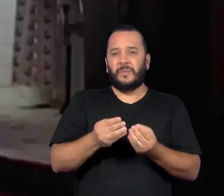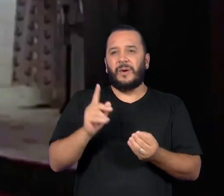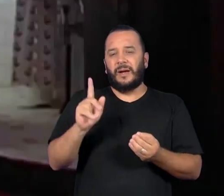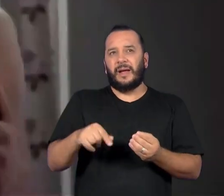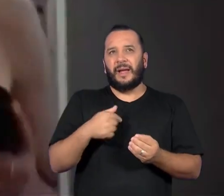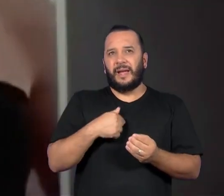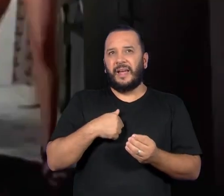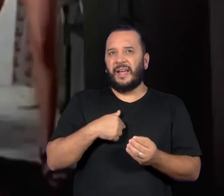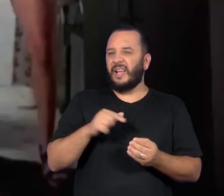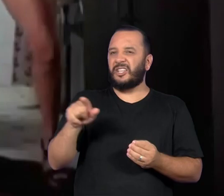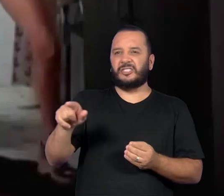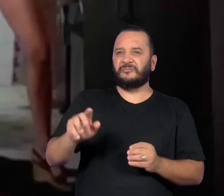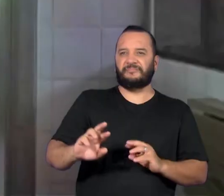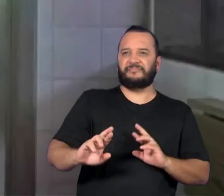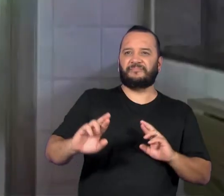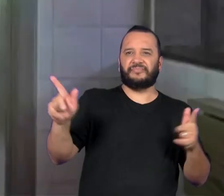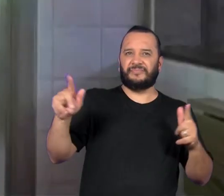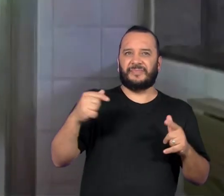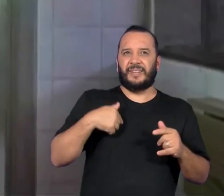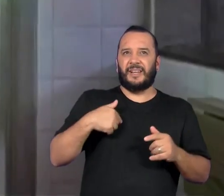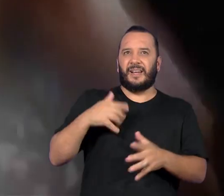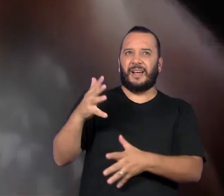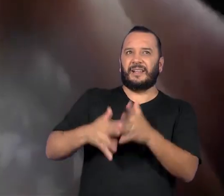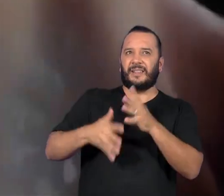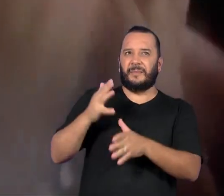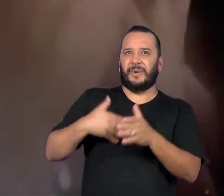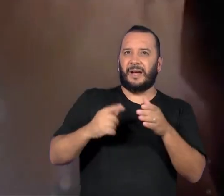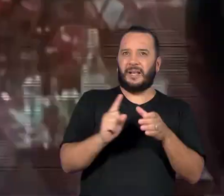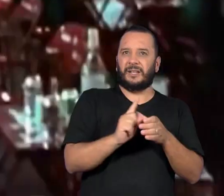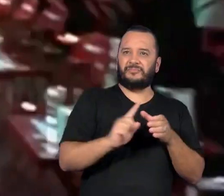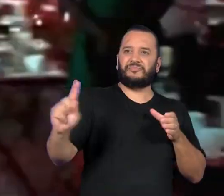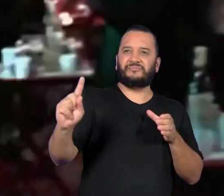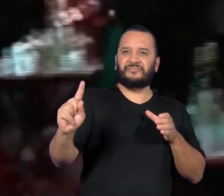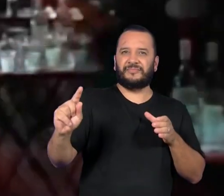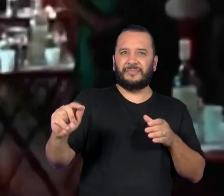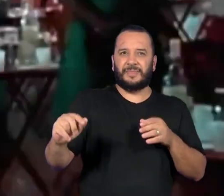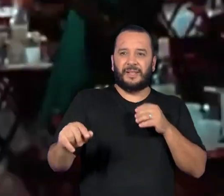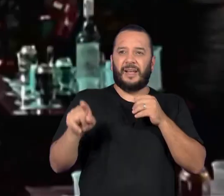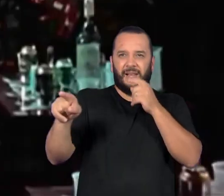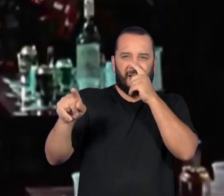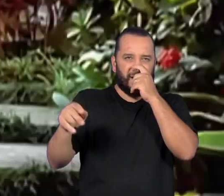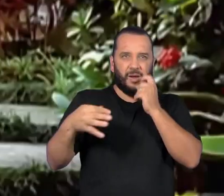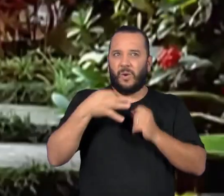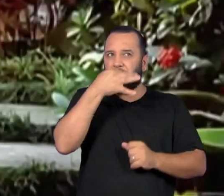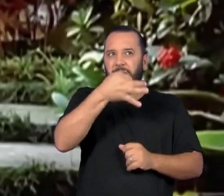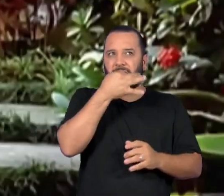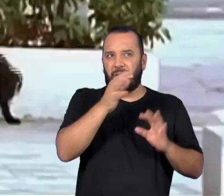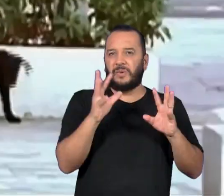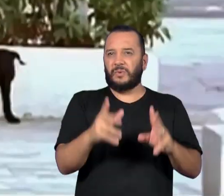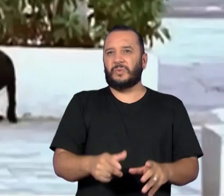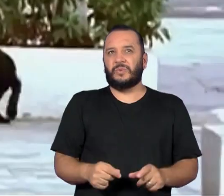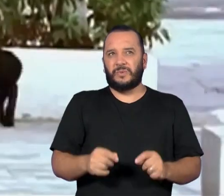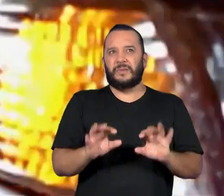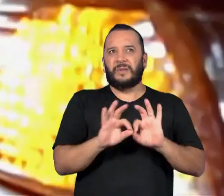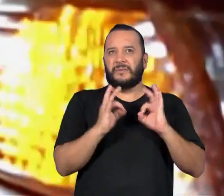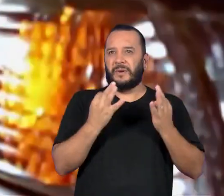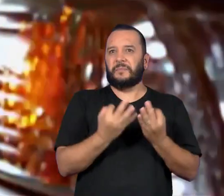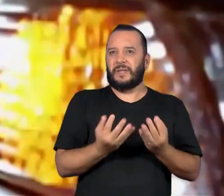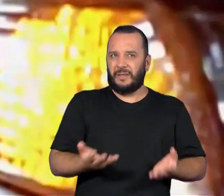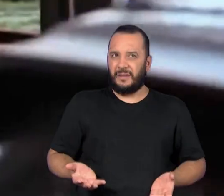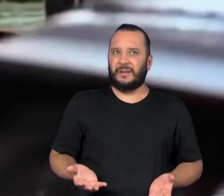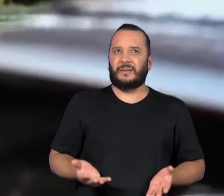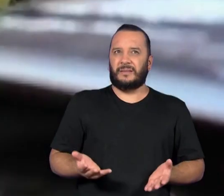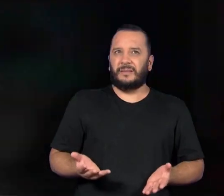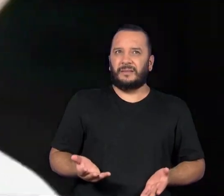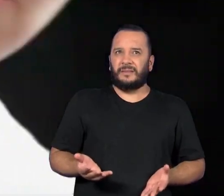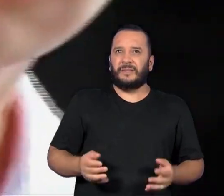é um dos estereótipos, aquela que dá palpite em tudo da família,